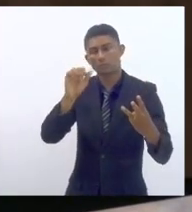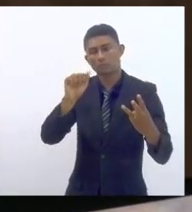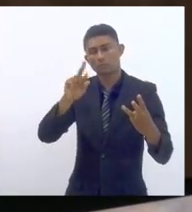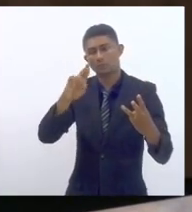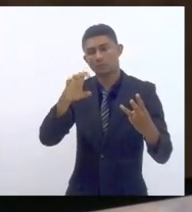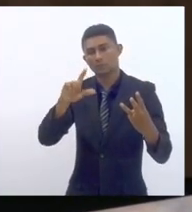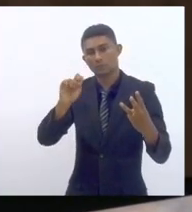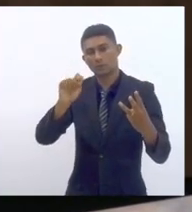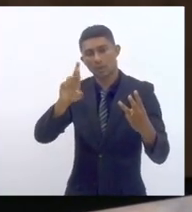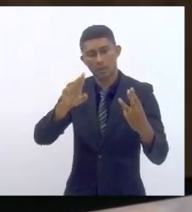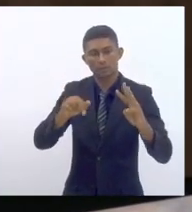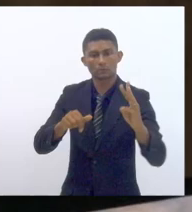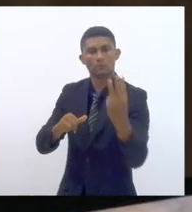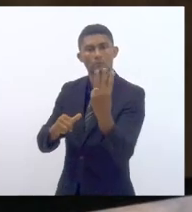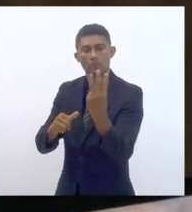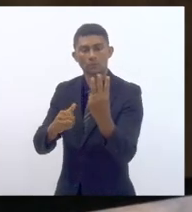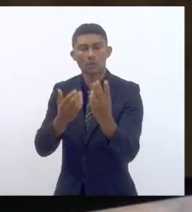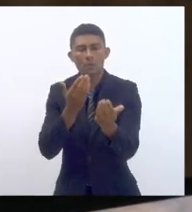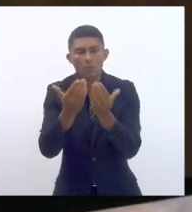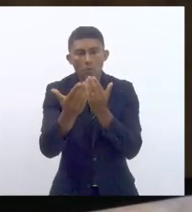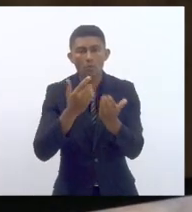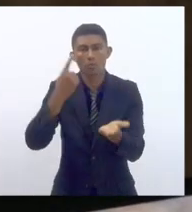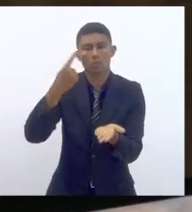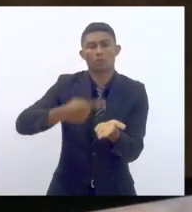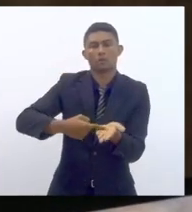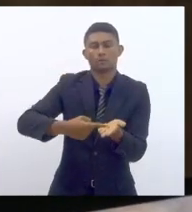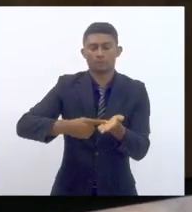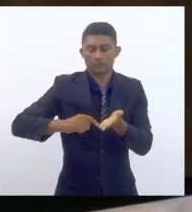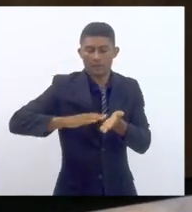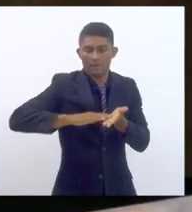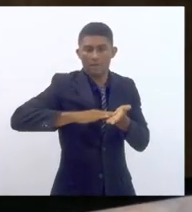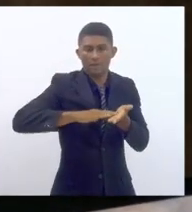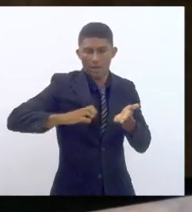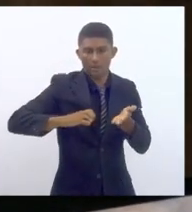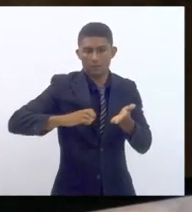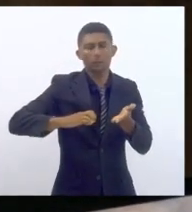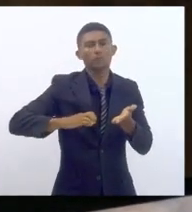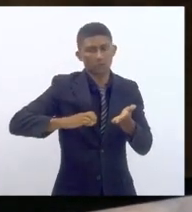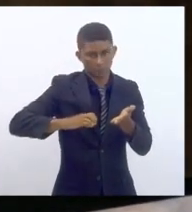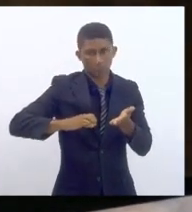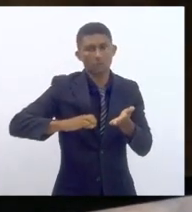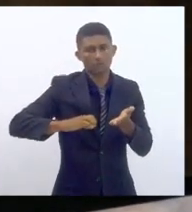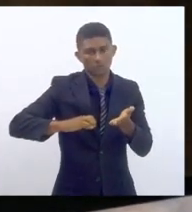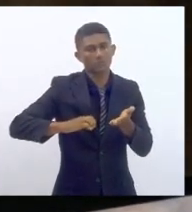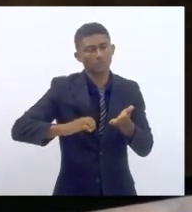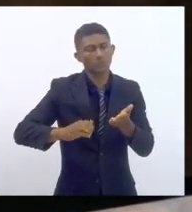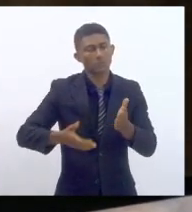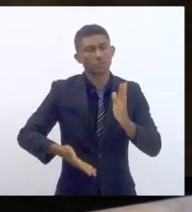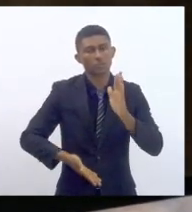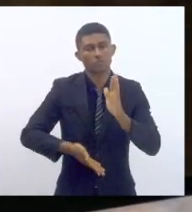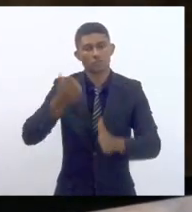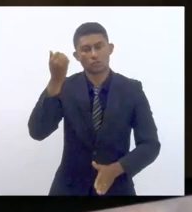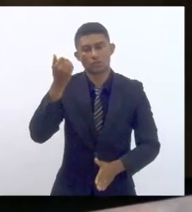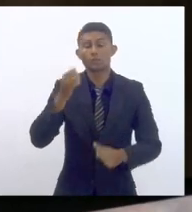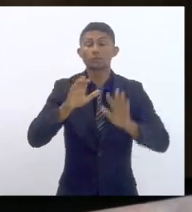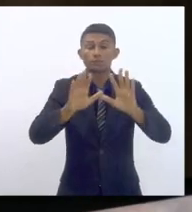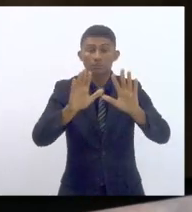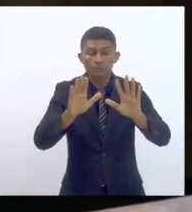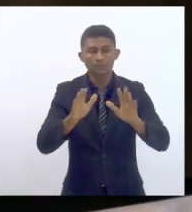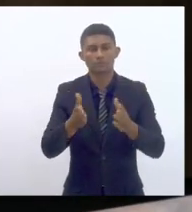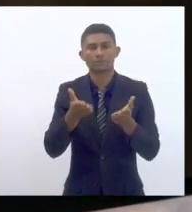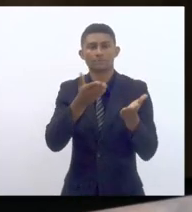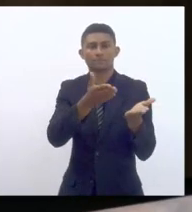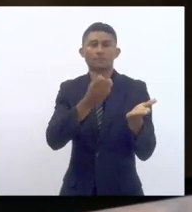foi decidido que a gente vai retirar o veto da SEDAI, mas... o deputado Rodrigo Bacelar se